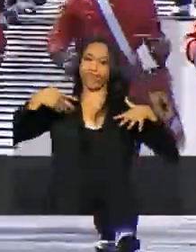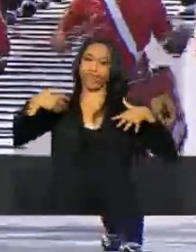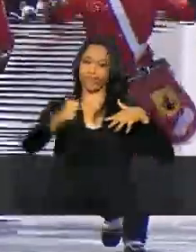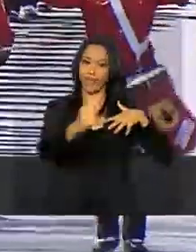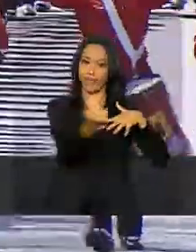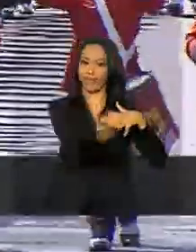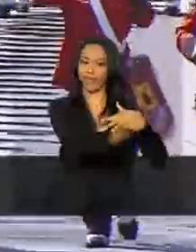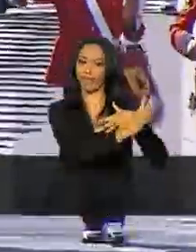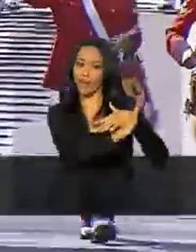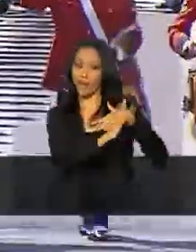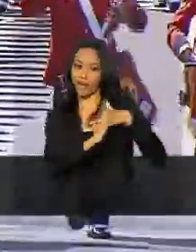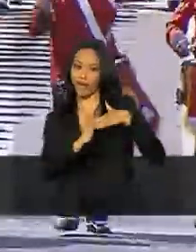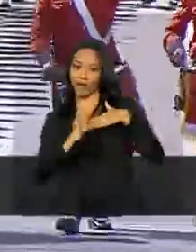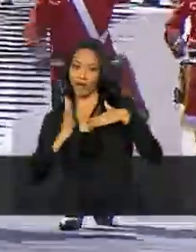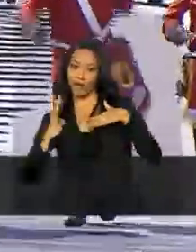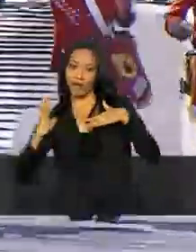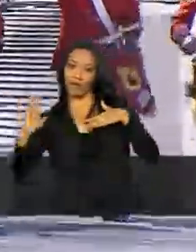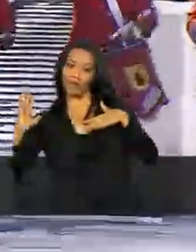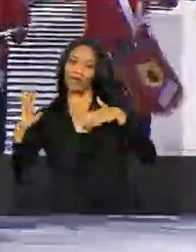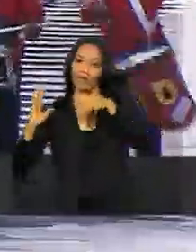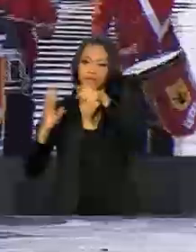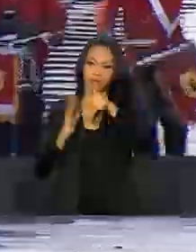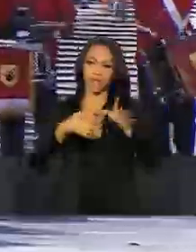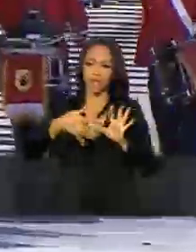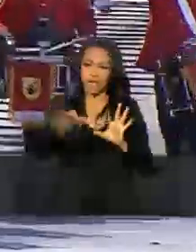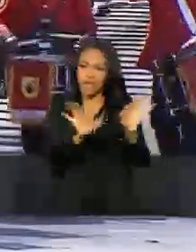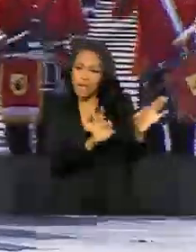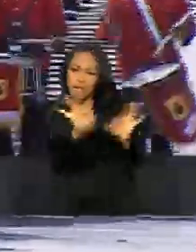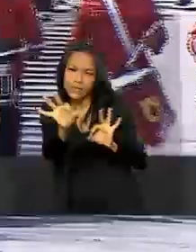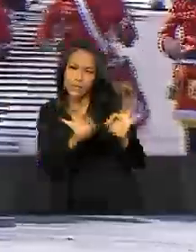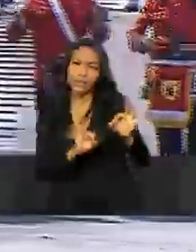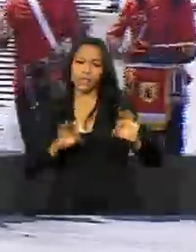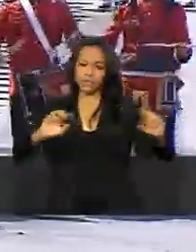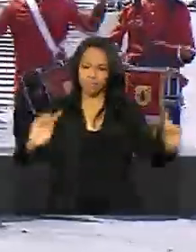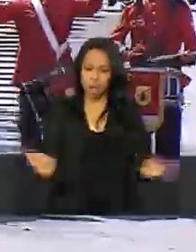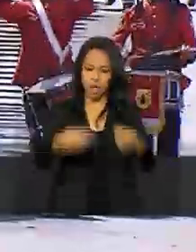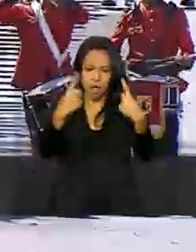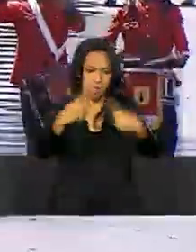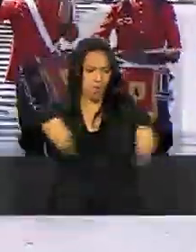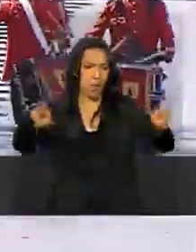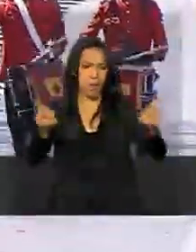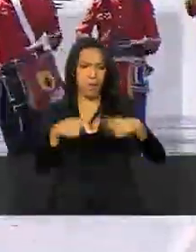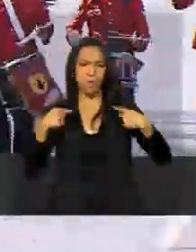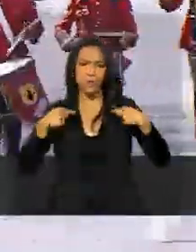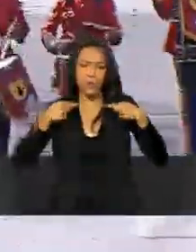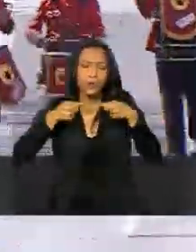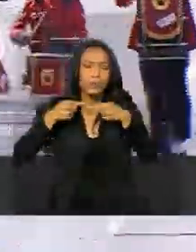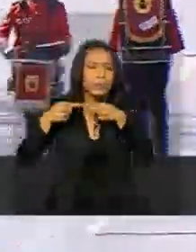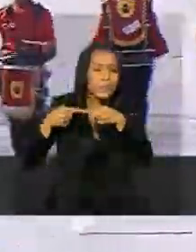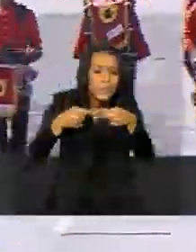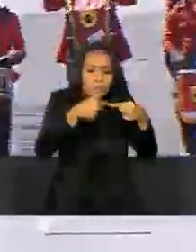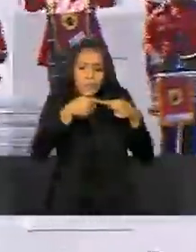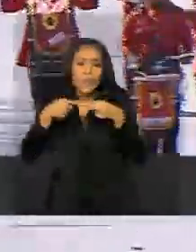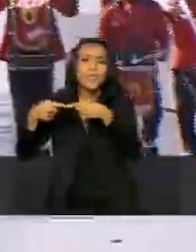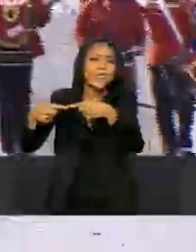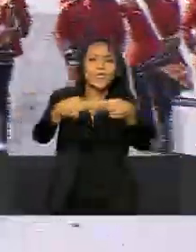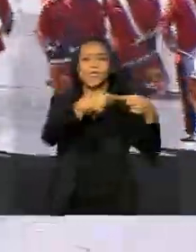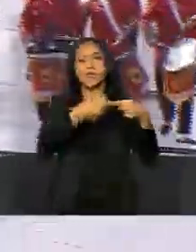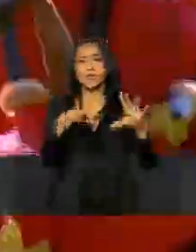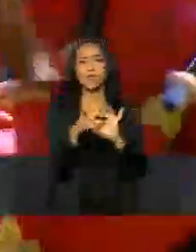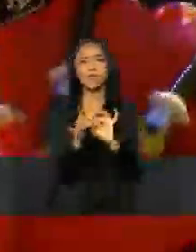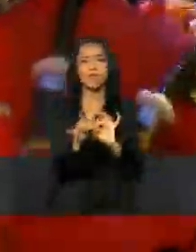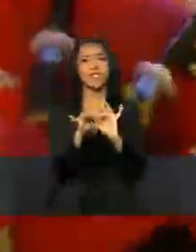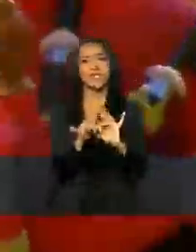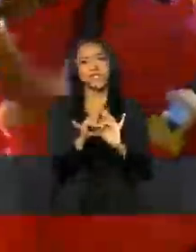como ela está, já todo o sincronismo que há entre os seus militares, um espírito de corpo, uma união,